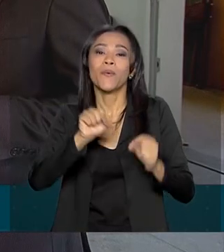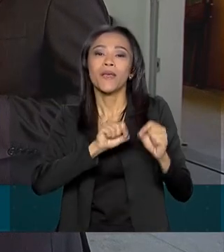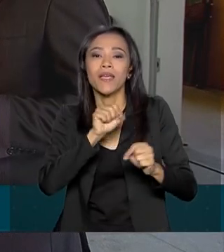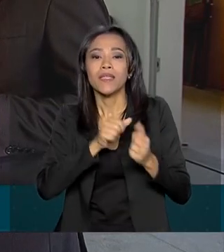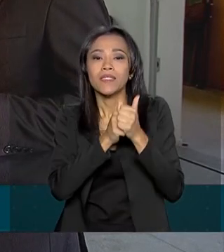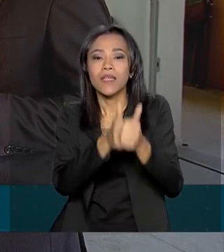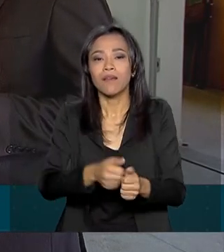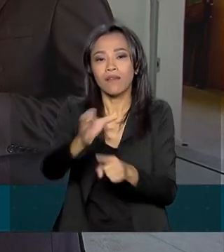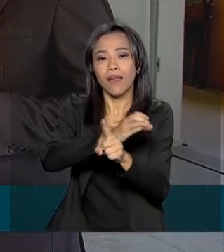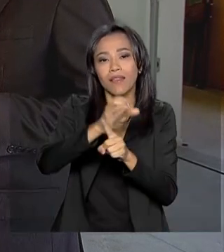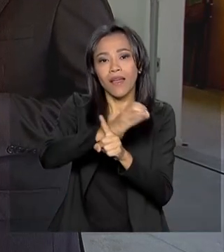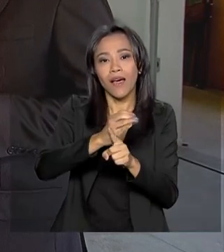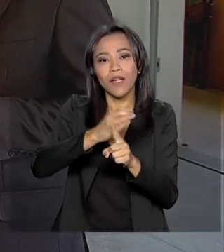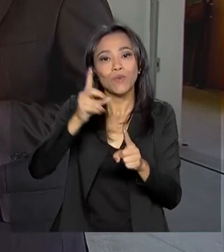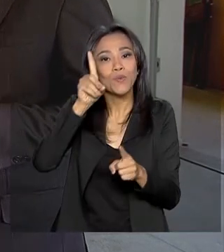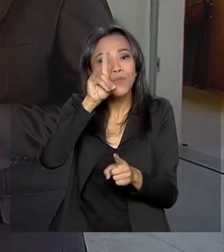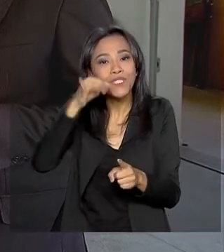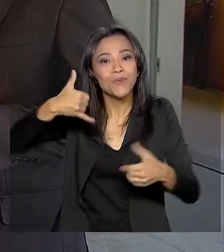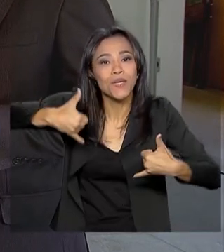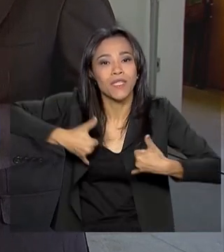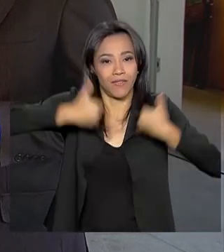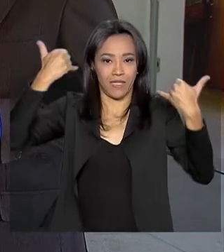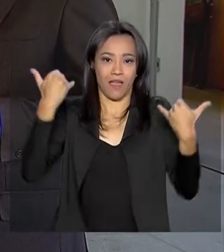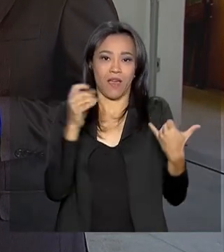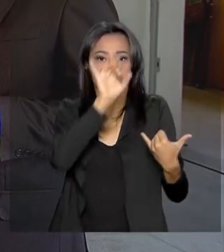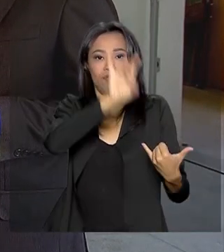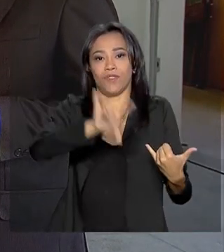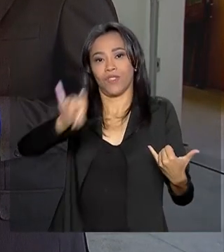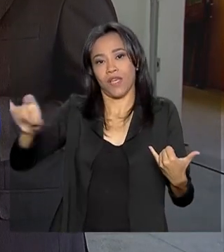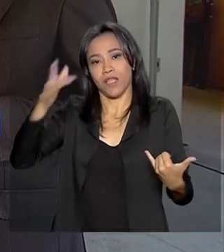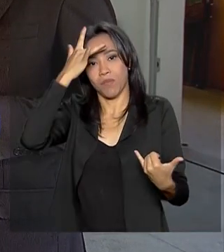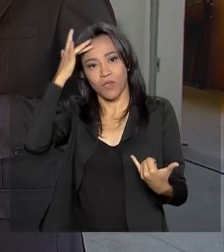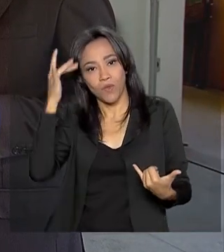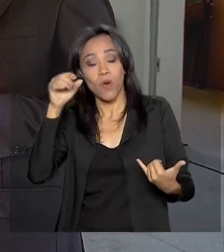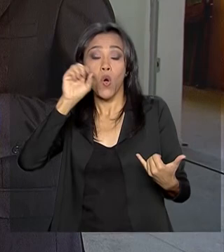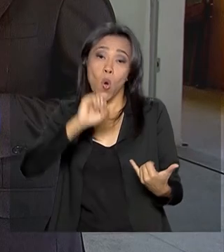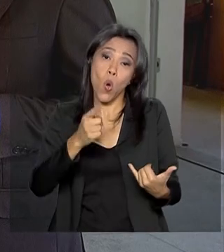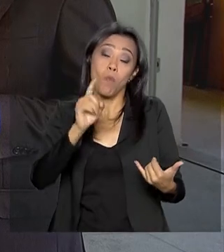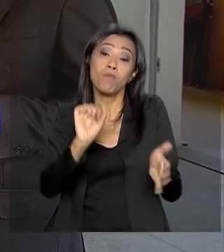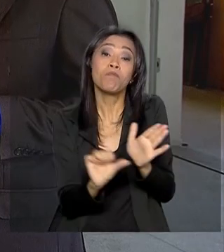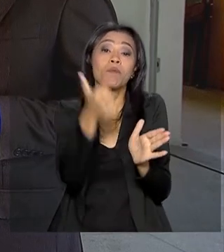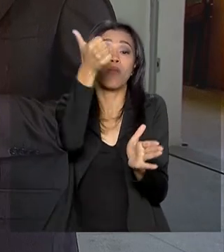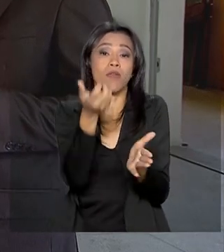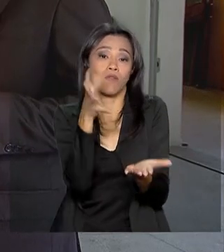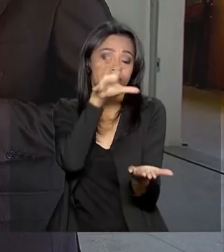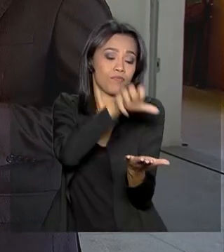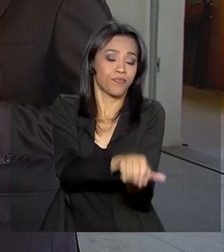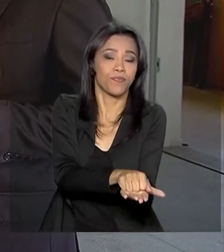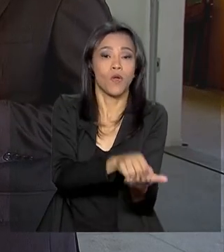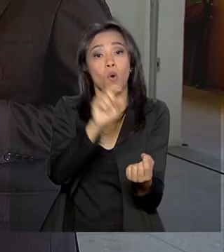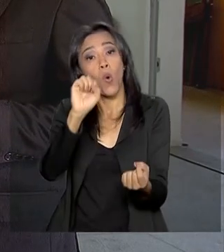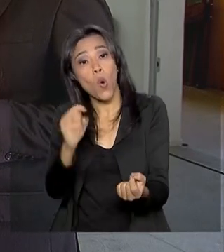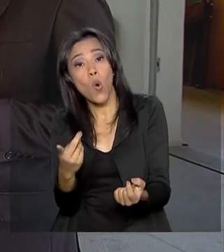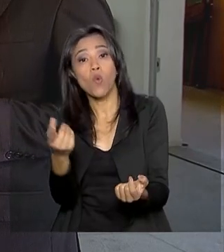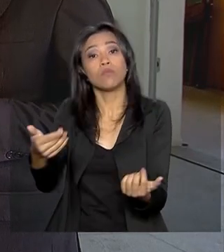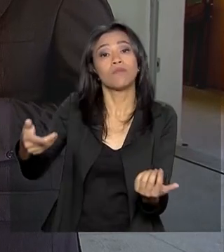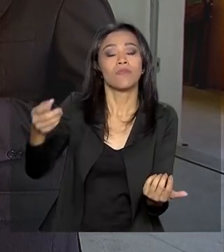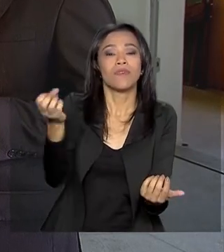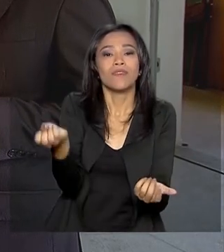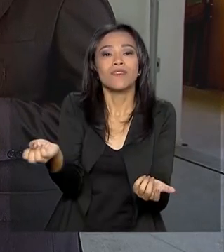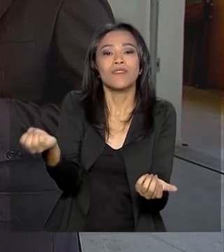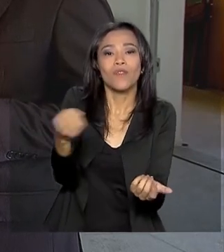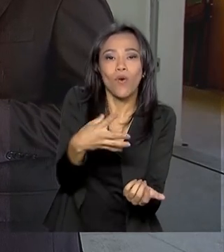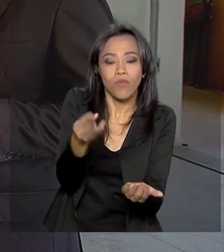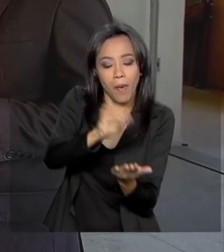beneficiários para o primeiro cadastro ou a renovação da inscrição no Cadastro Único. Mas nem todo